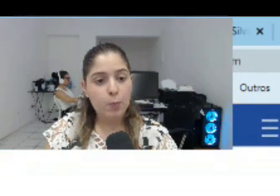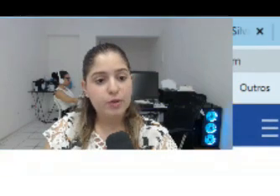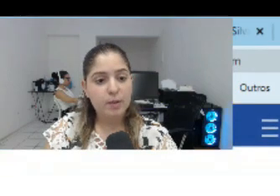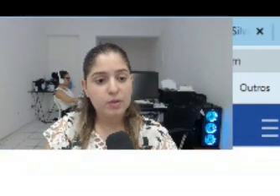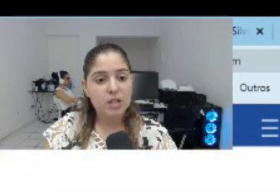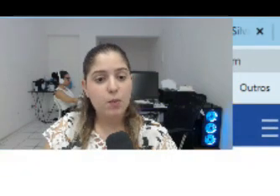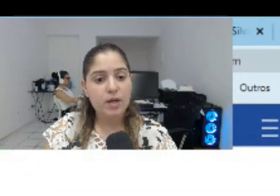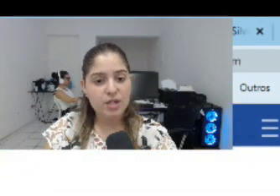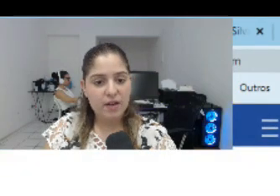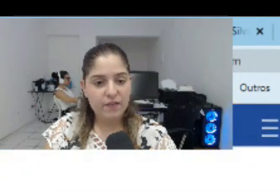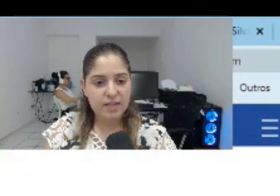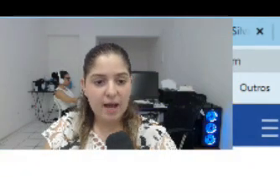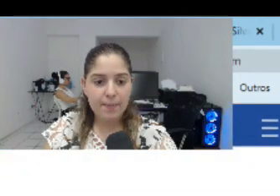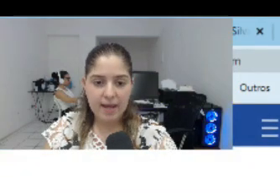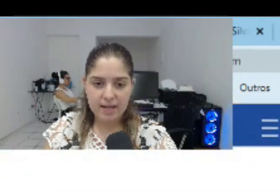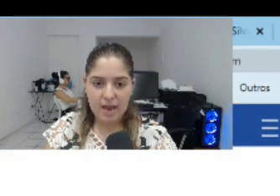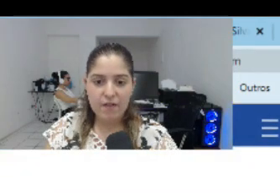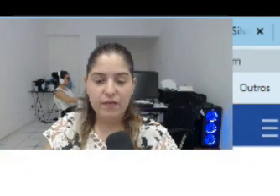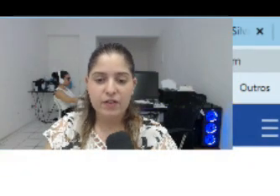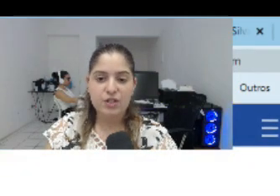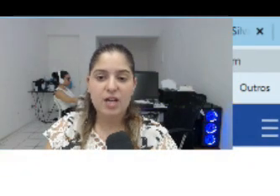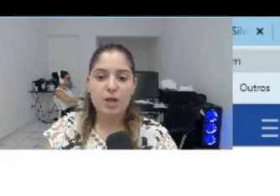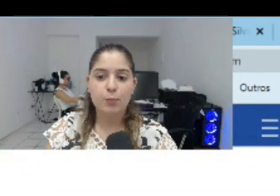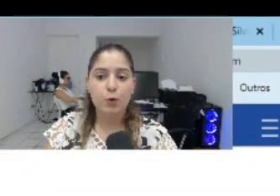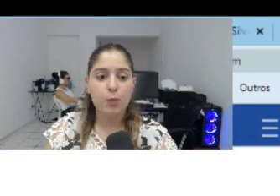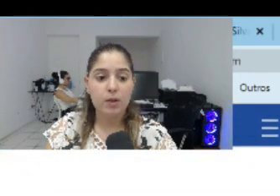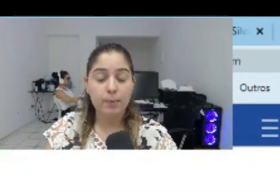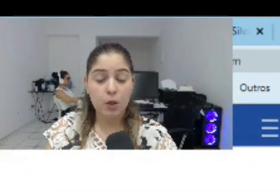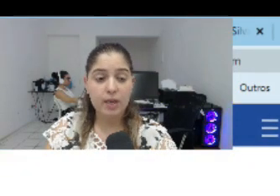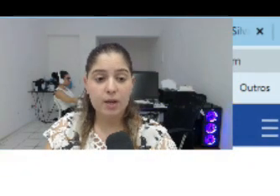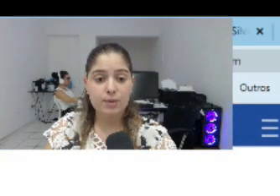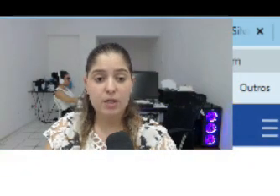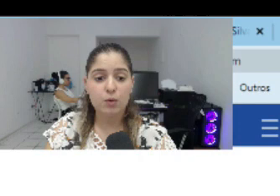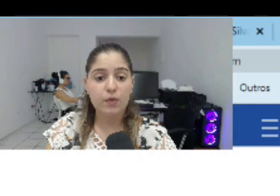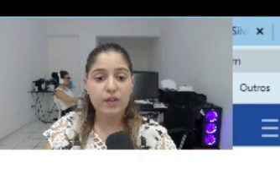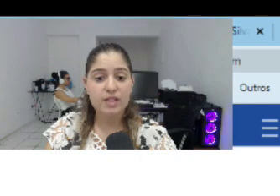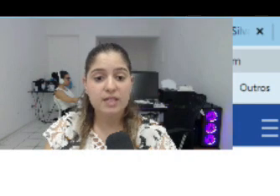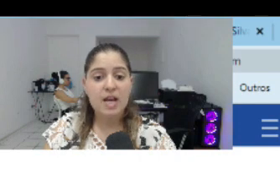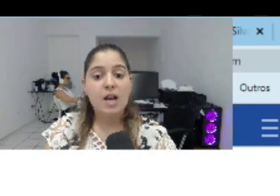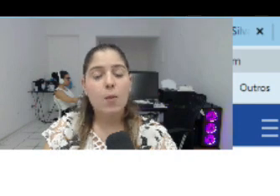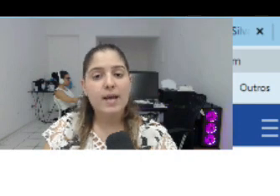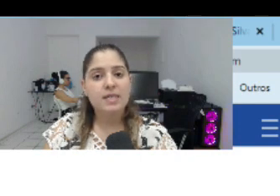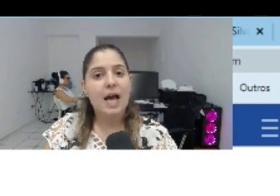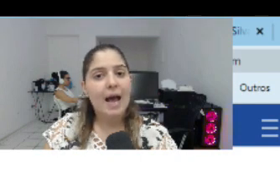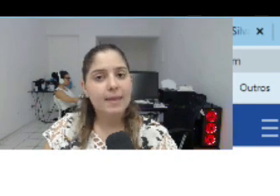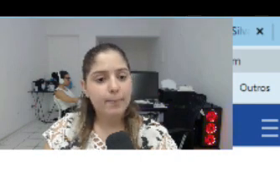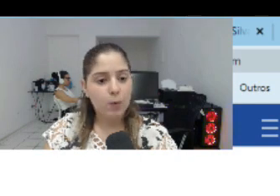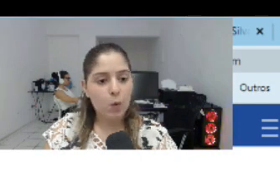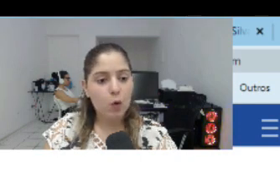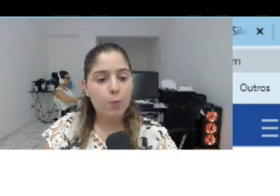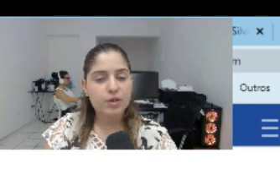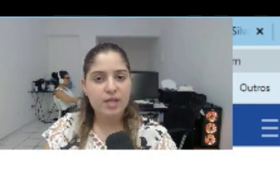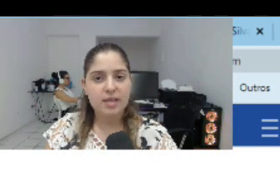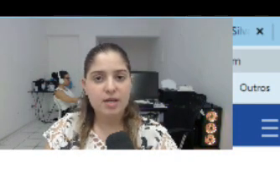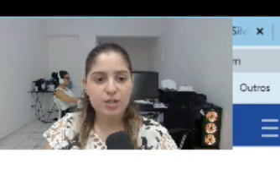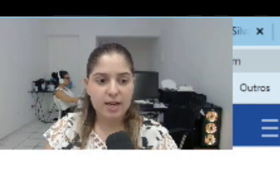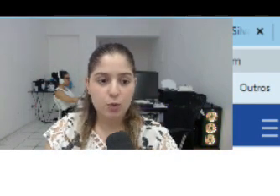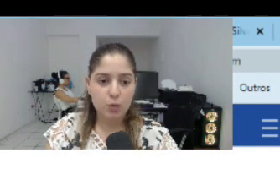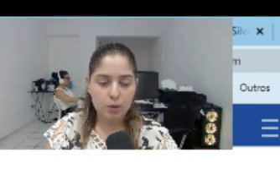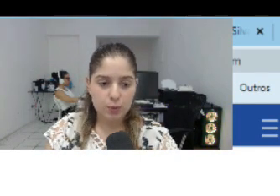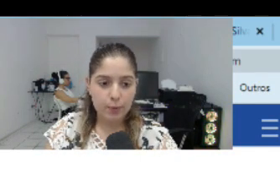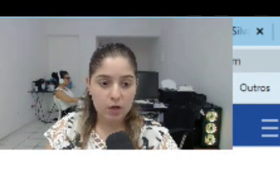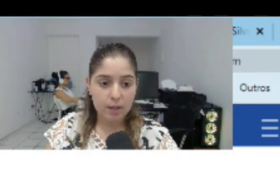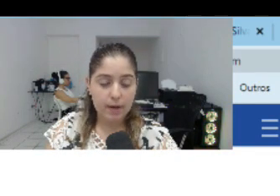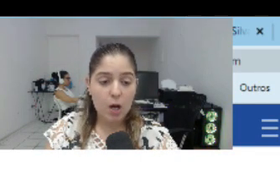do Globo, temos que o ex-chefe da PRF, investigado por bloqueios em rodovias, começa a depor, como está em